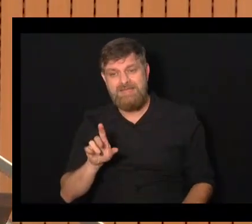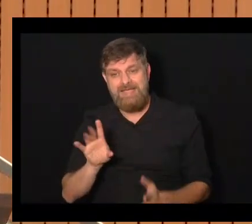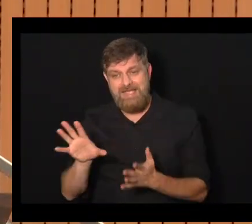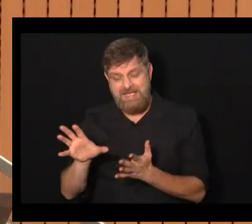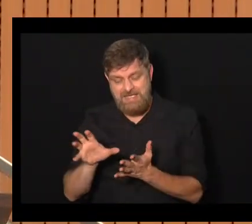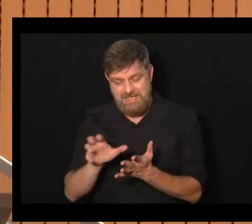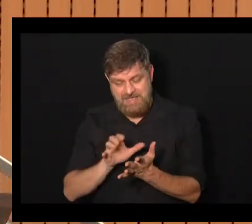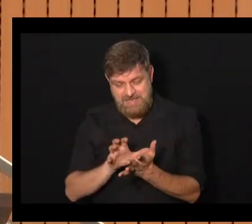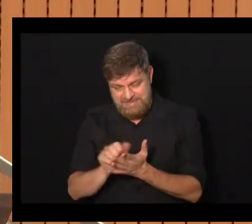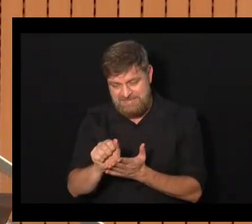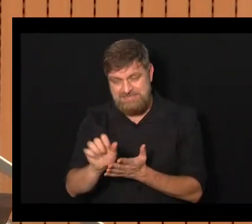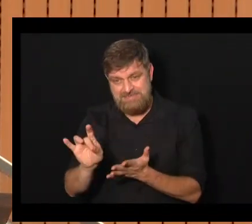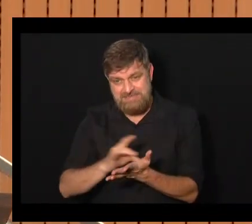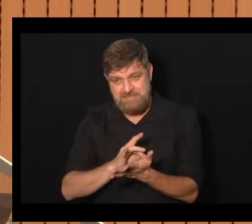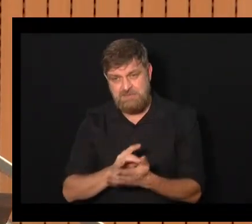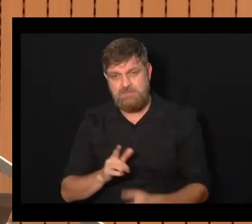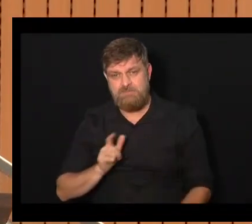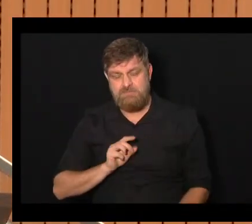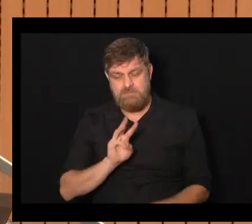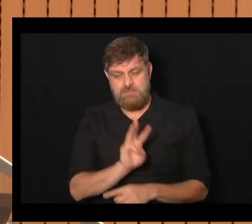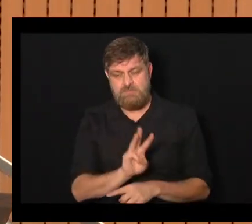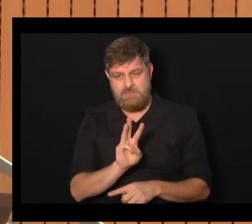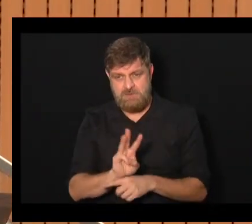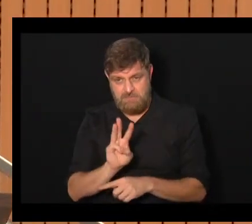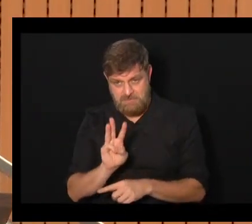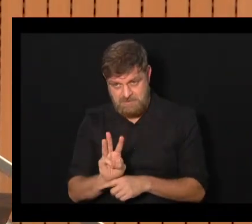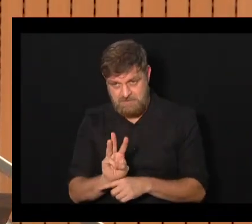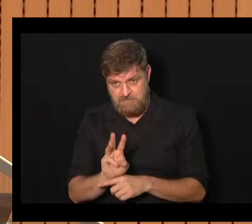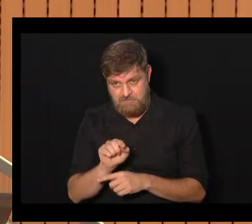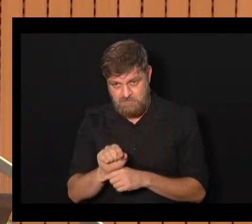www.deficienciavisual.com.br/inscrições. Repetindo, então, o site